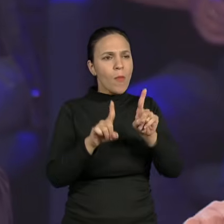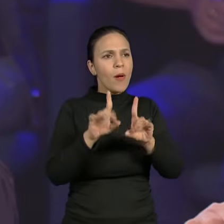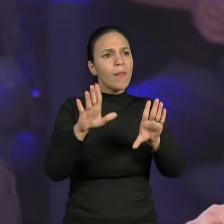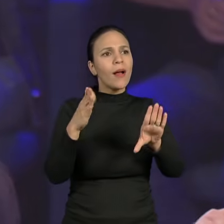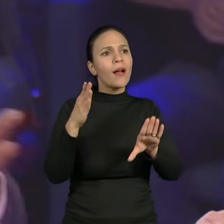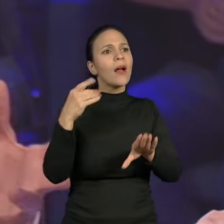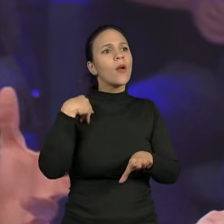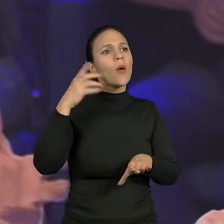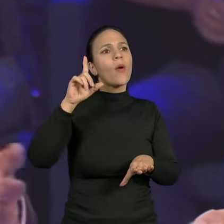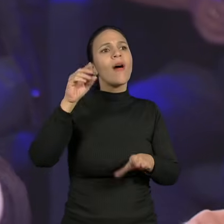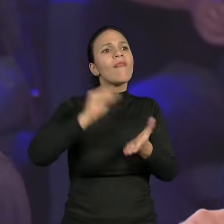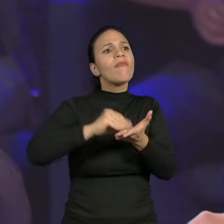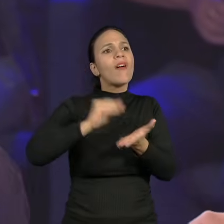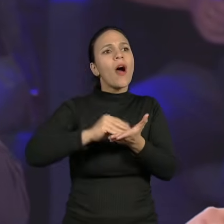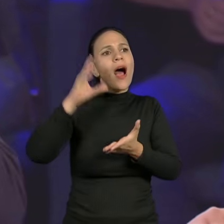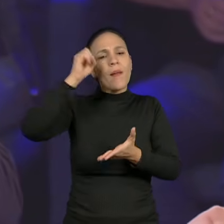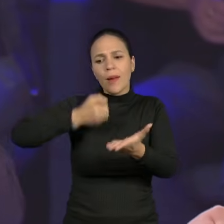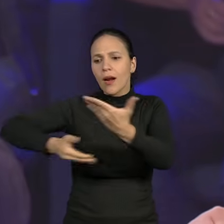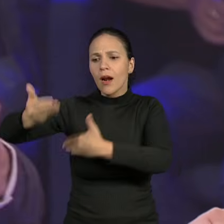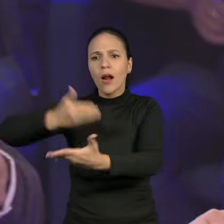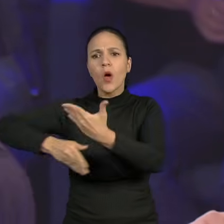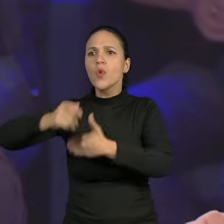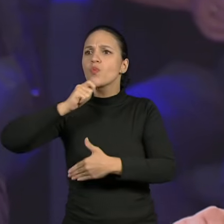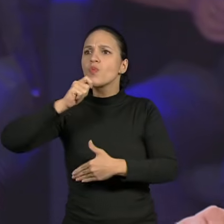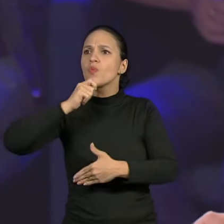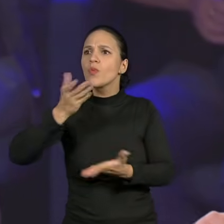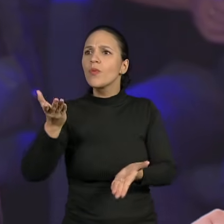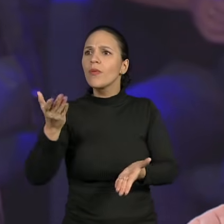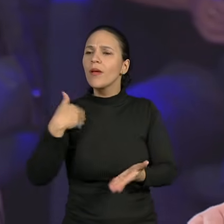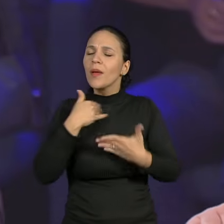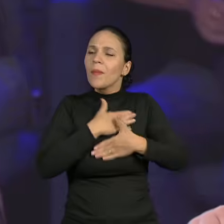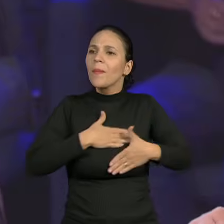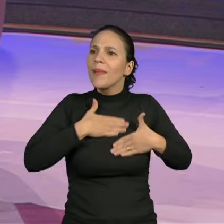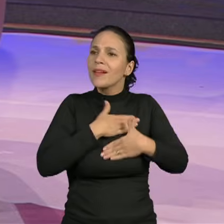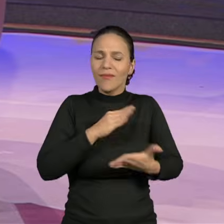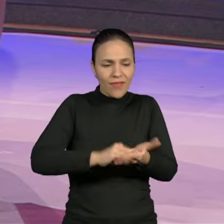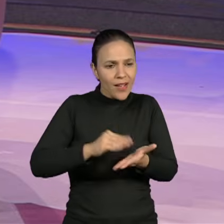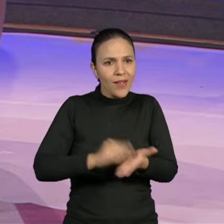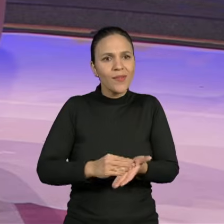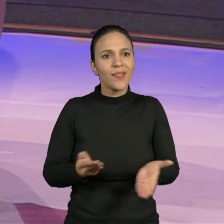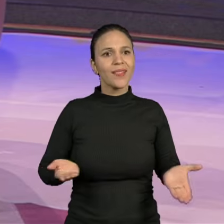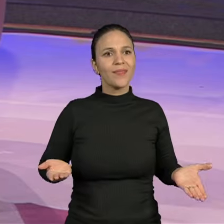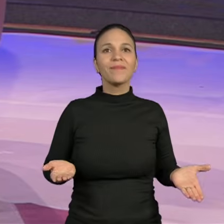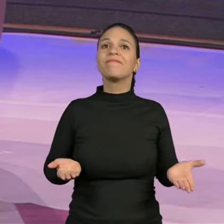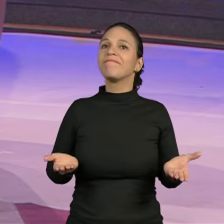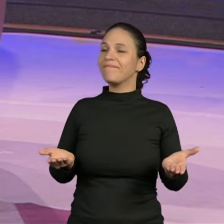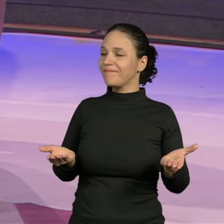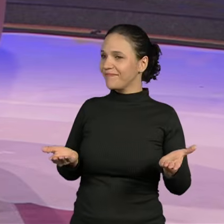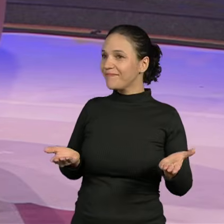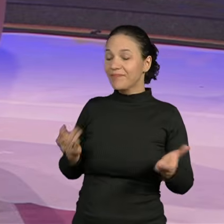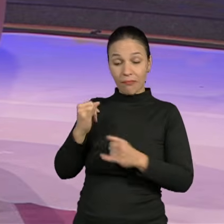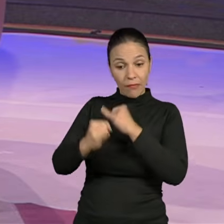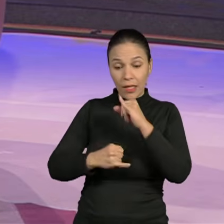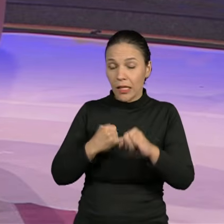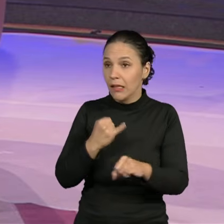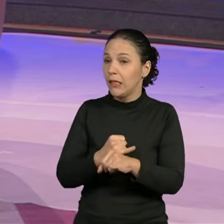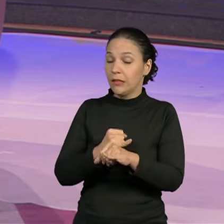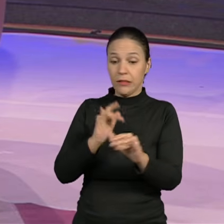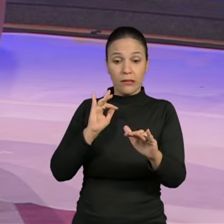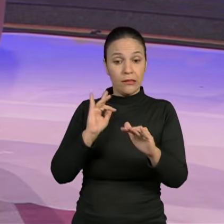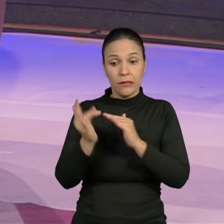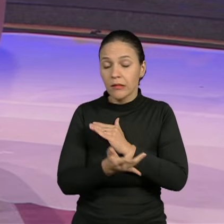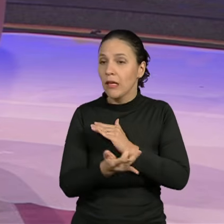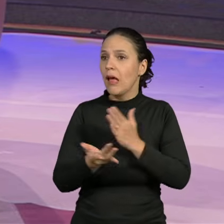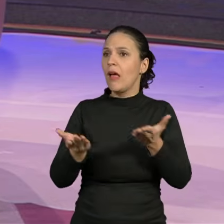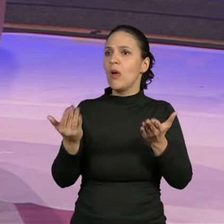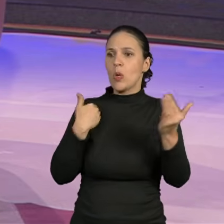aprender a ser cooperativa, de aprender a ter prazer pelas coisas, né? Exatamente, essa coisa da internet, da rede social, né?